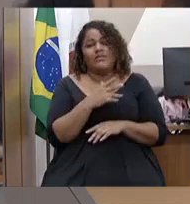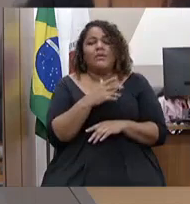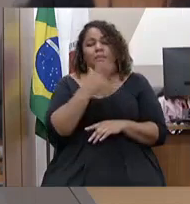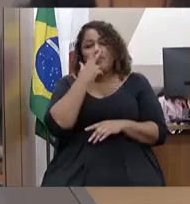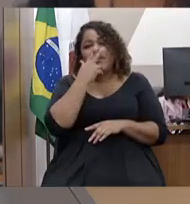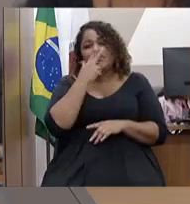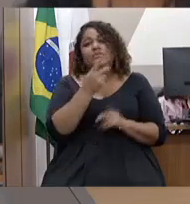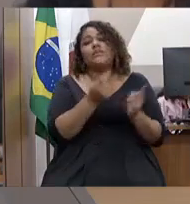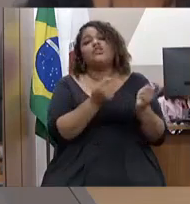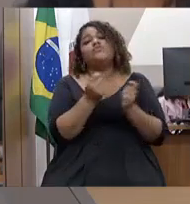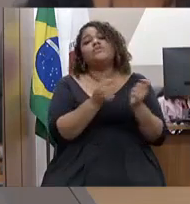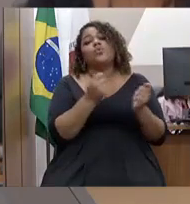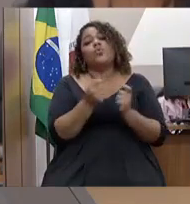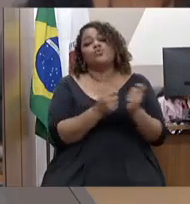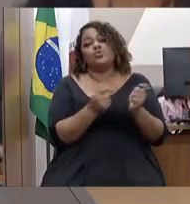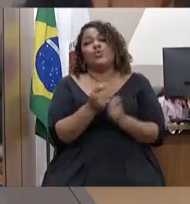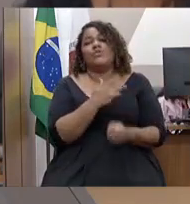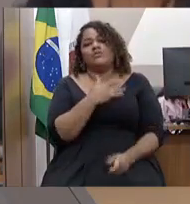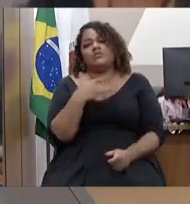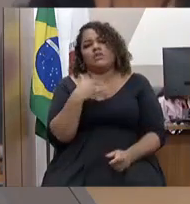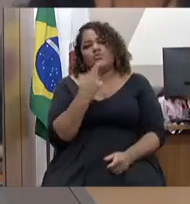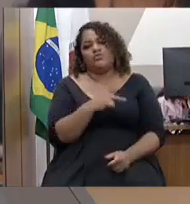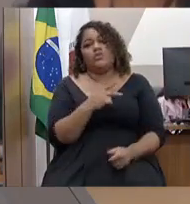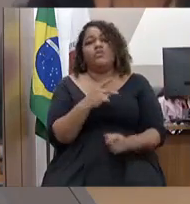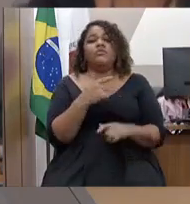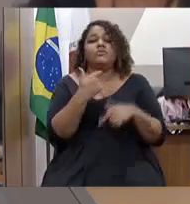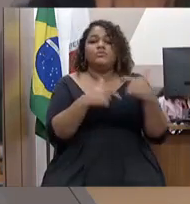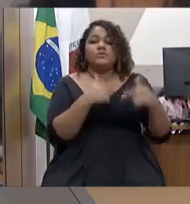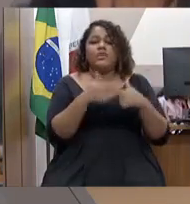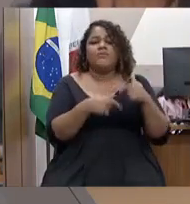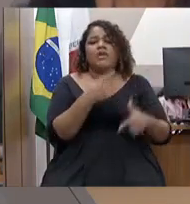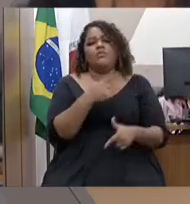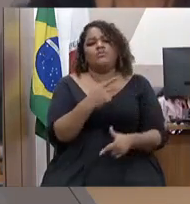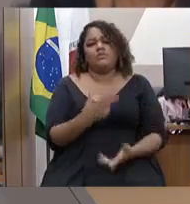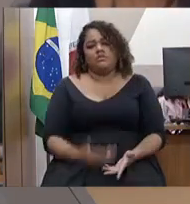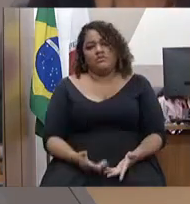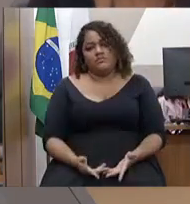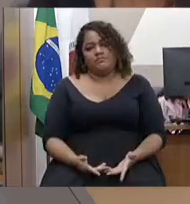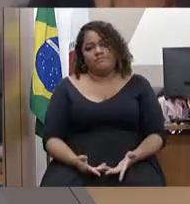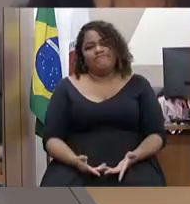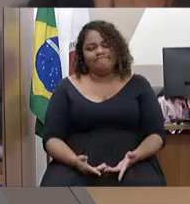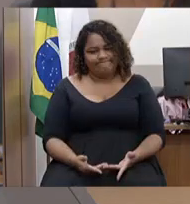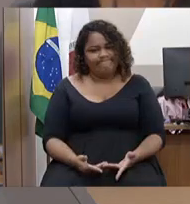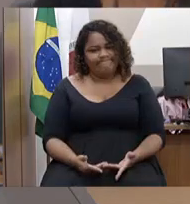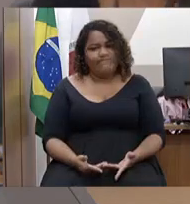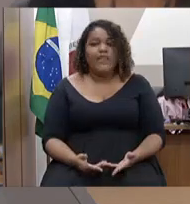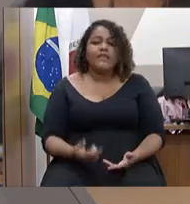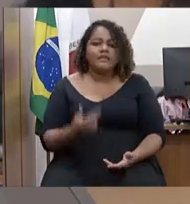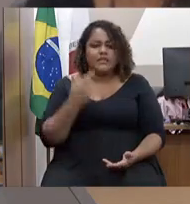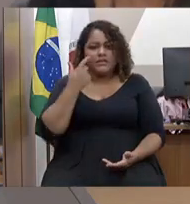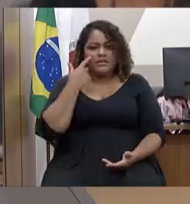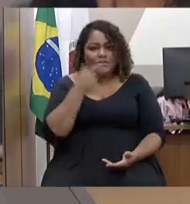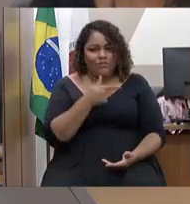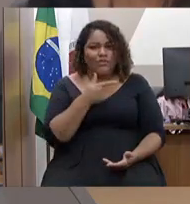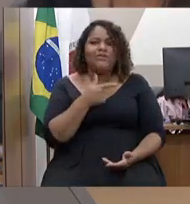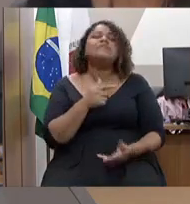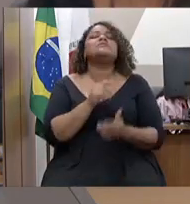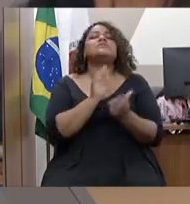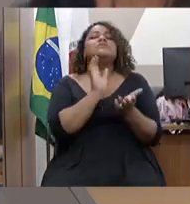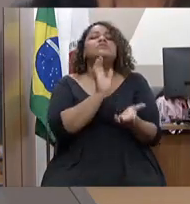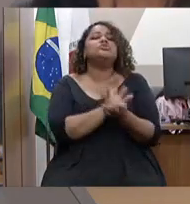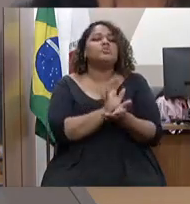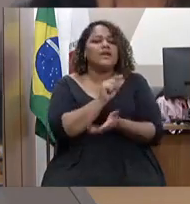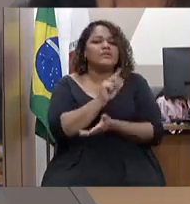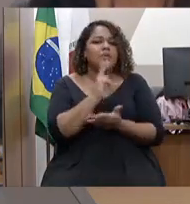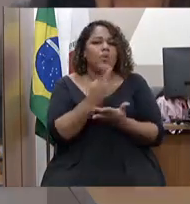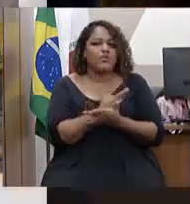a saúde dele sobre o trabalho dele então a situações que a gente vê que eu tô colocando aí para vocês que assim não é